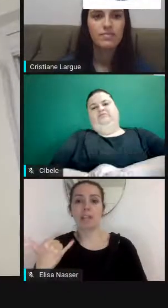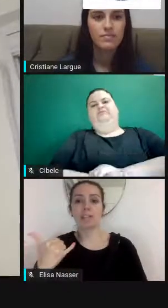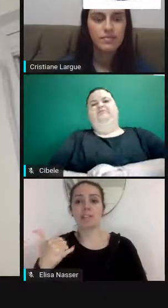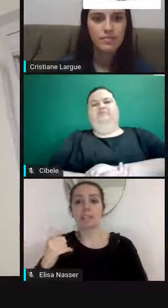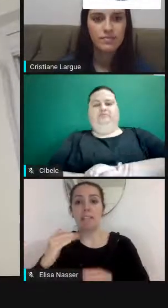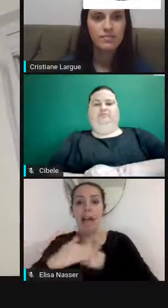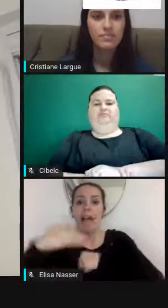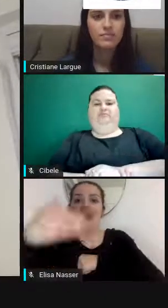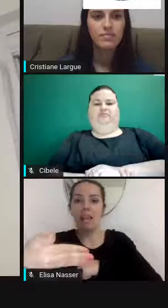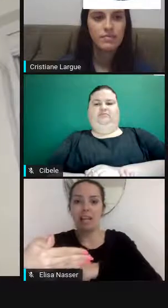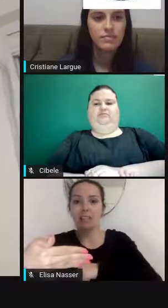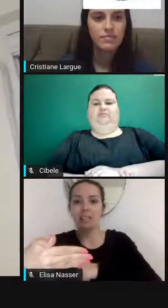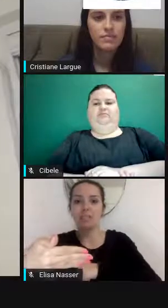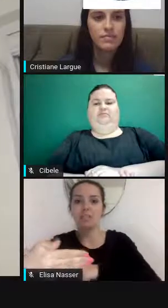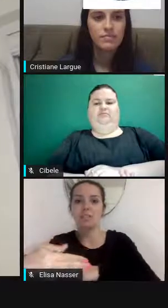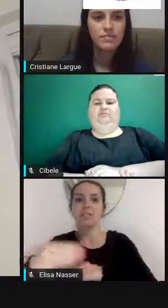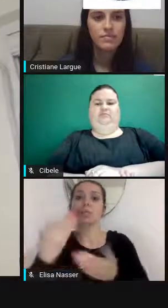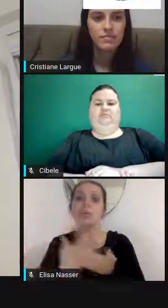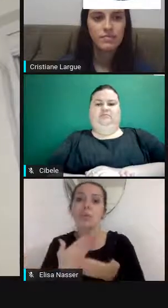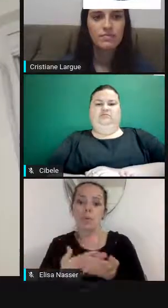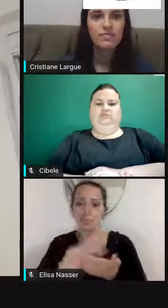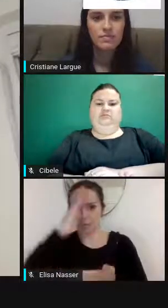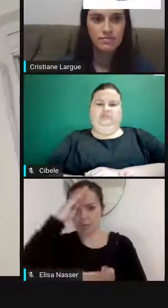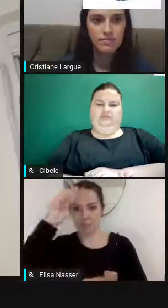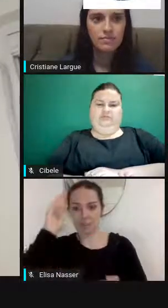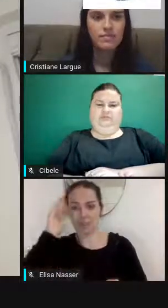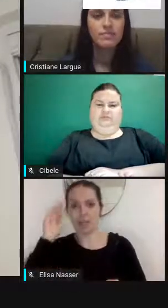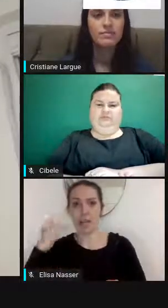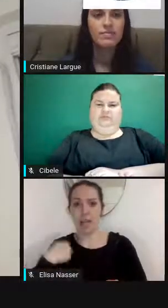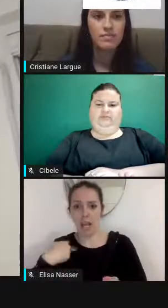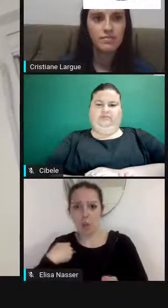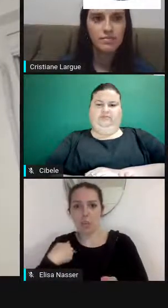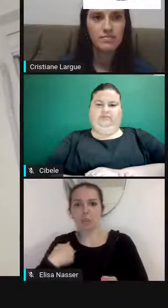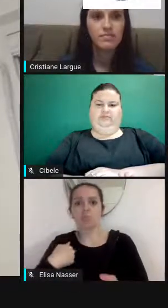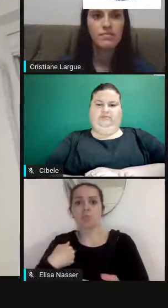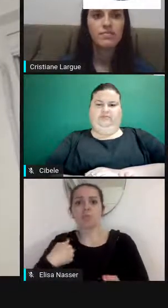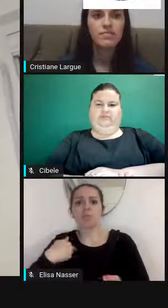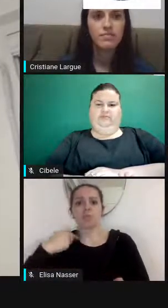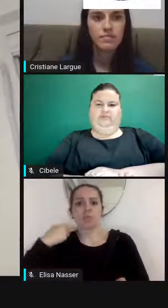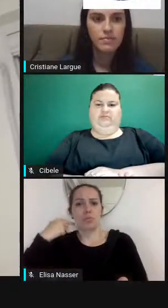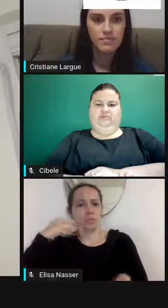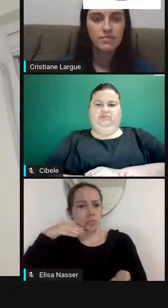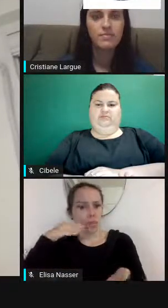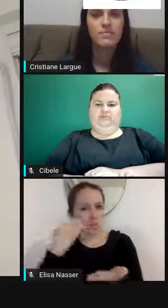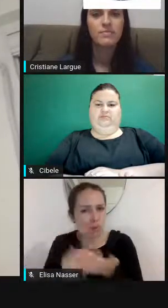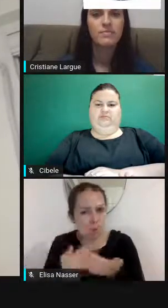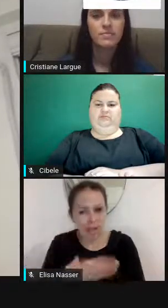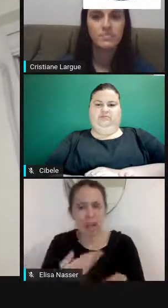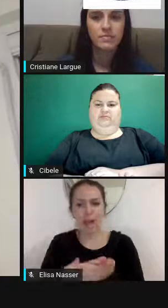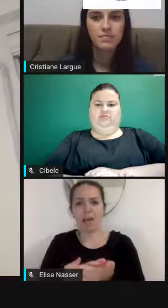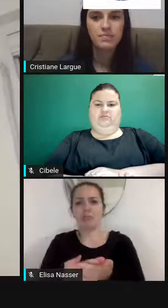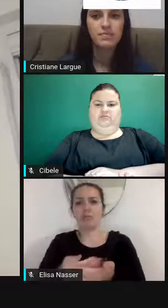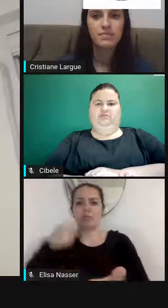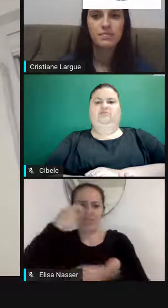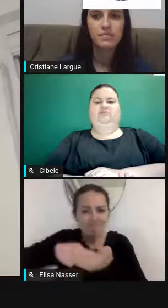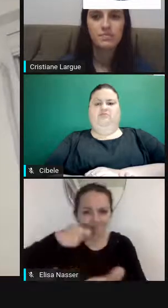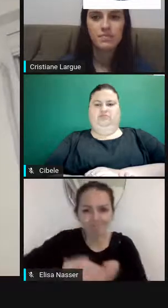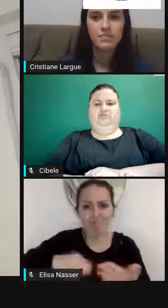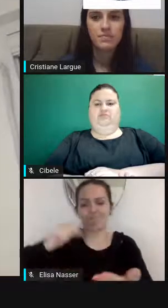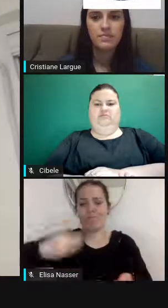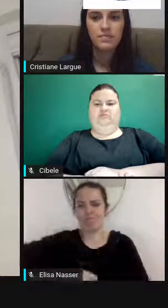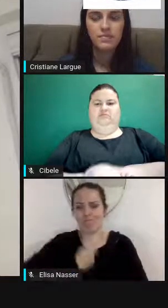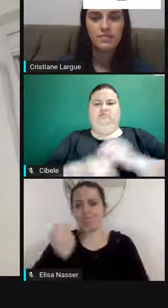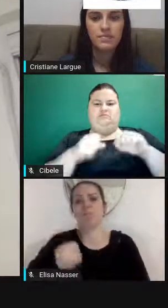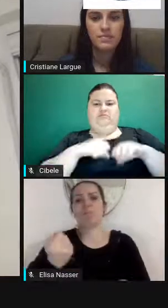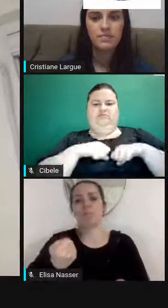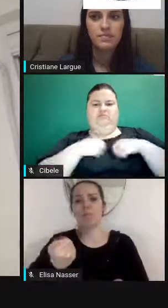da gasolina bolachinha eu ok muito me dediquei bastante aí aqui laboratório todo dia eu me dedicava Olá segue para o